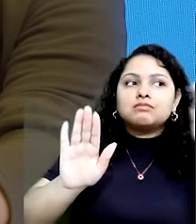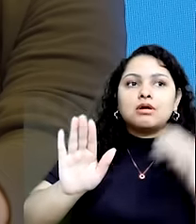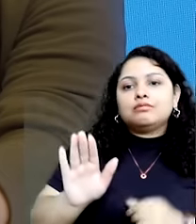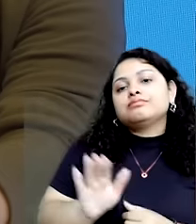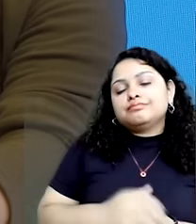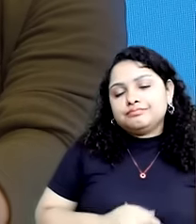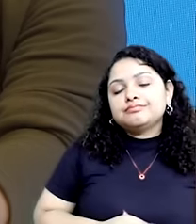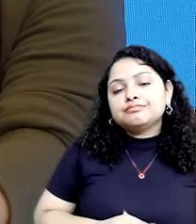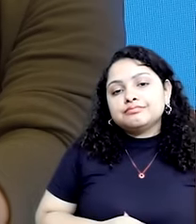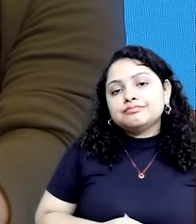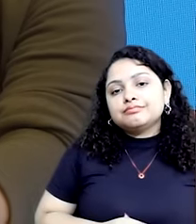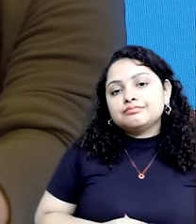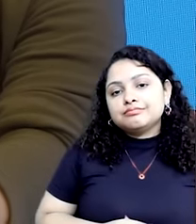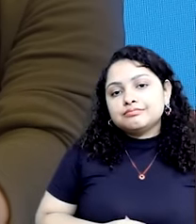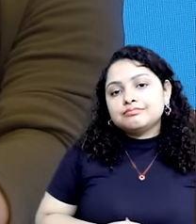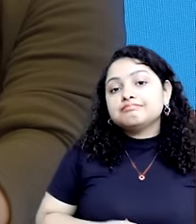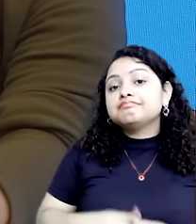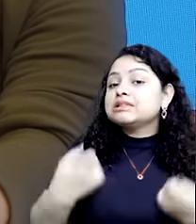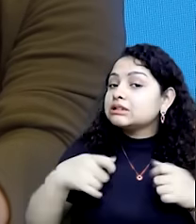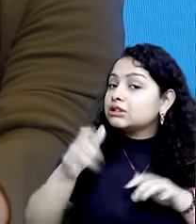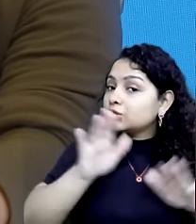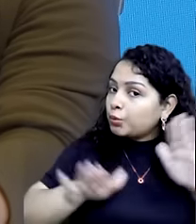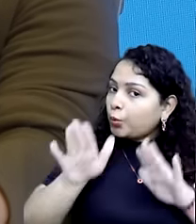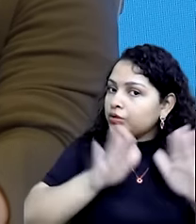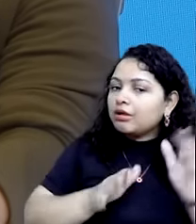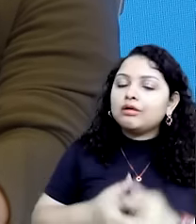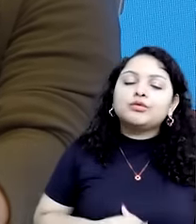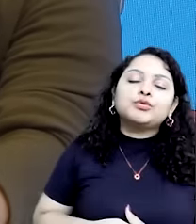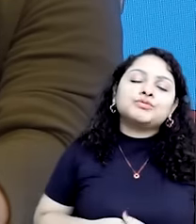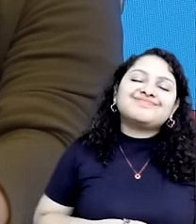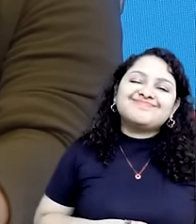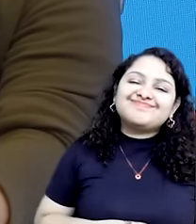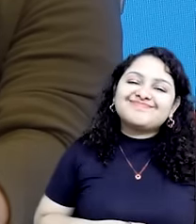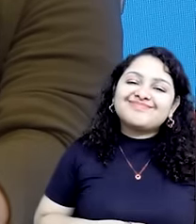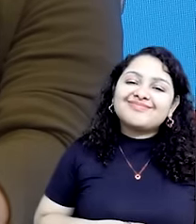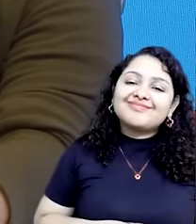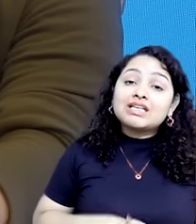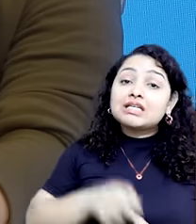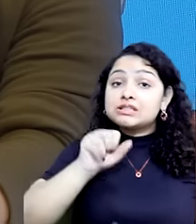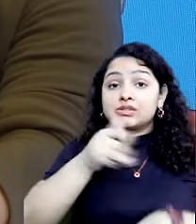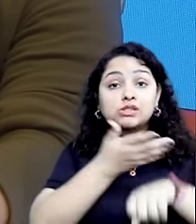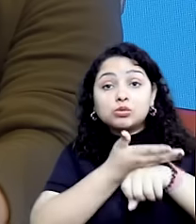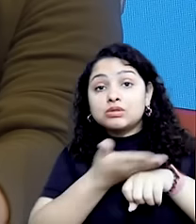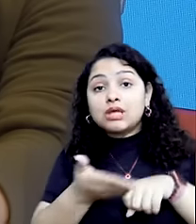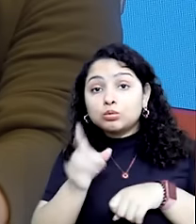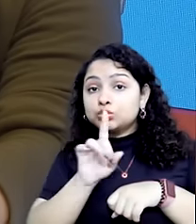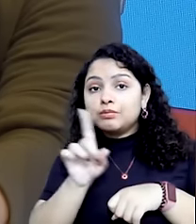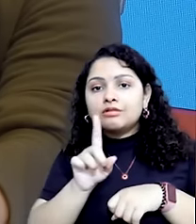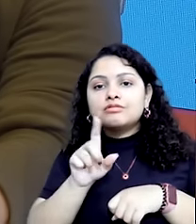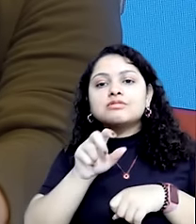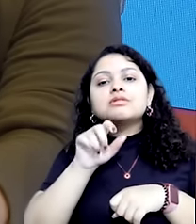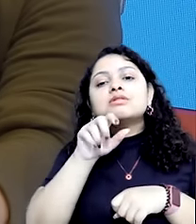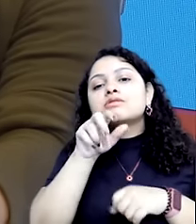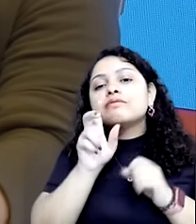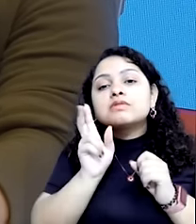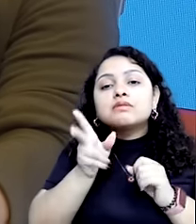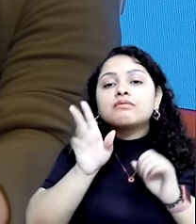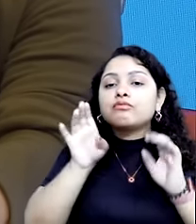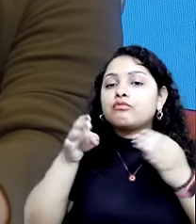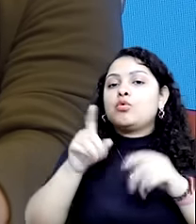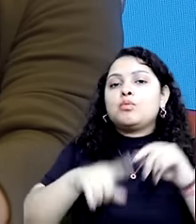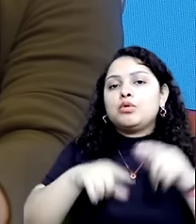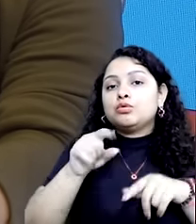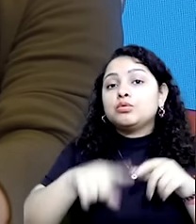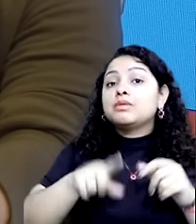vendido Então tem que tomar cuidado a gente tem que ter um olho mais âo quem não quem quem não tá acostumado o foco dele sempre vai ser só no produto